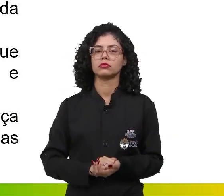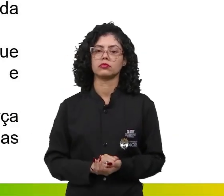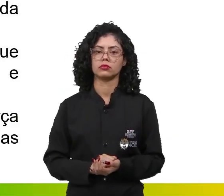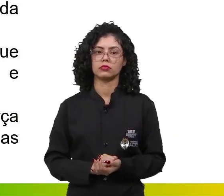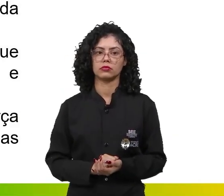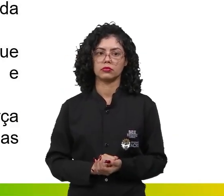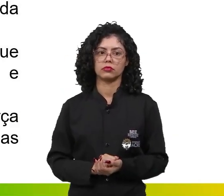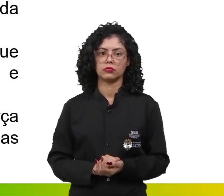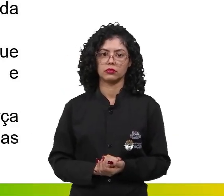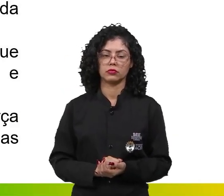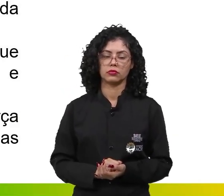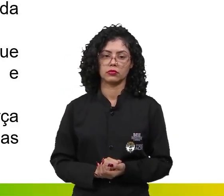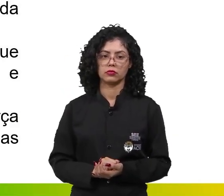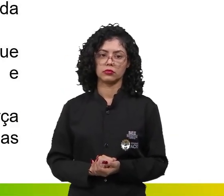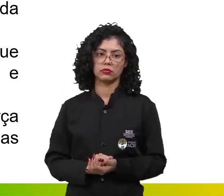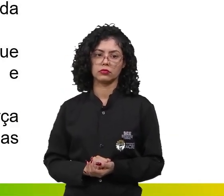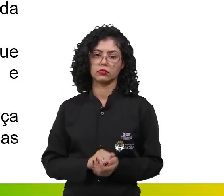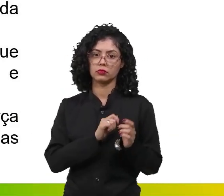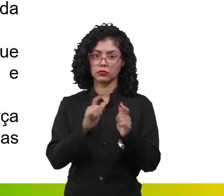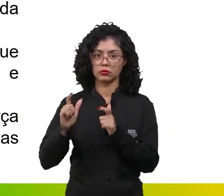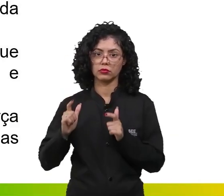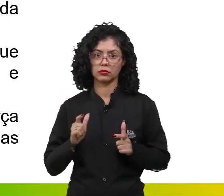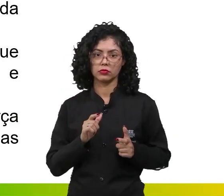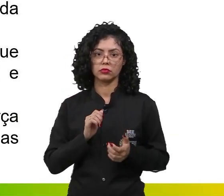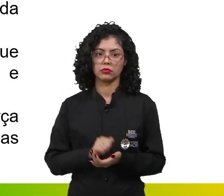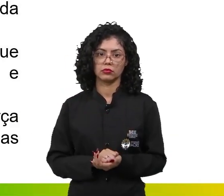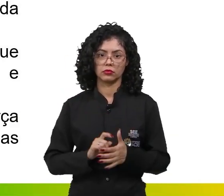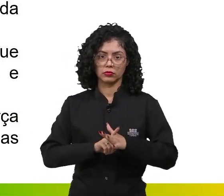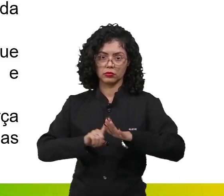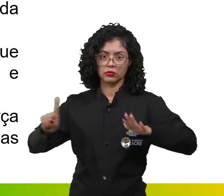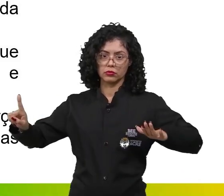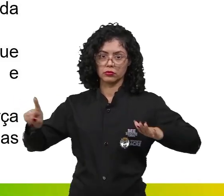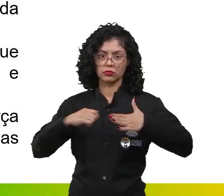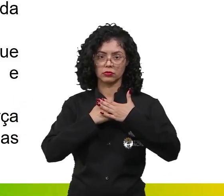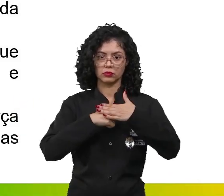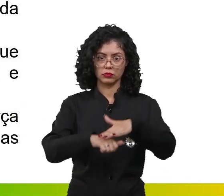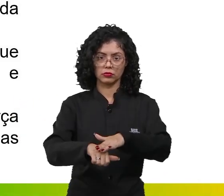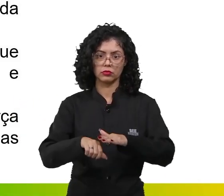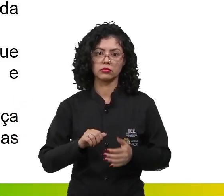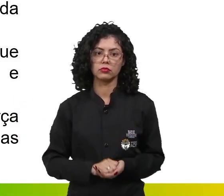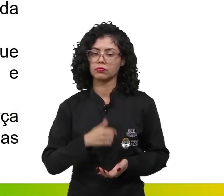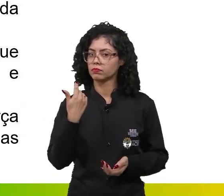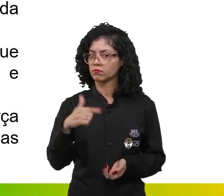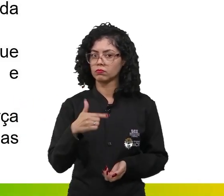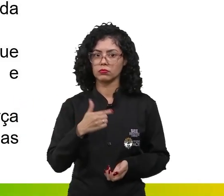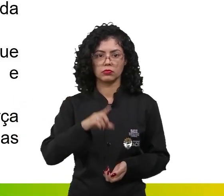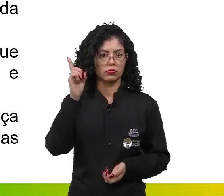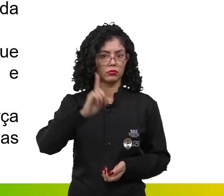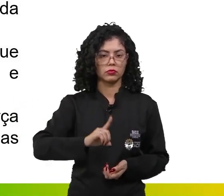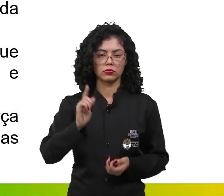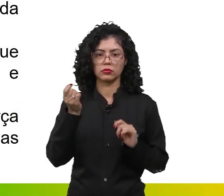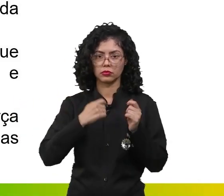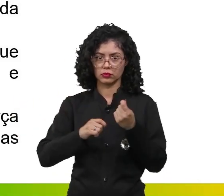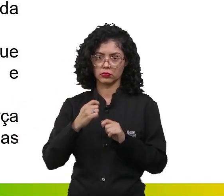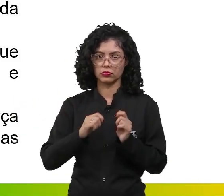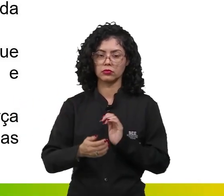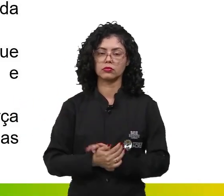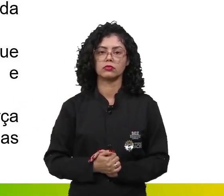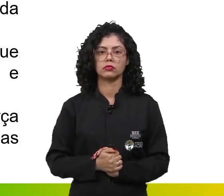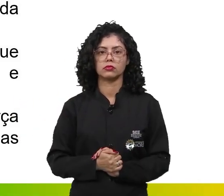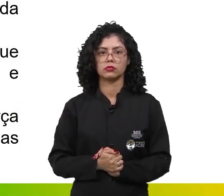os bantustões. São áreas de segregação racial e sem direitos econômicos.